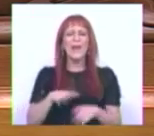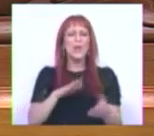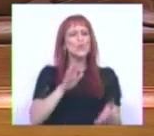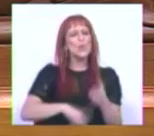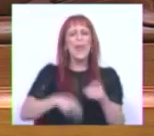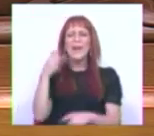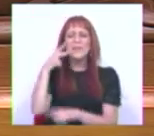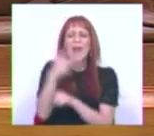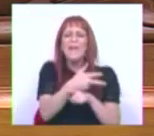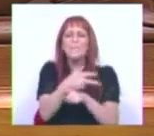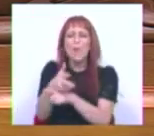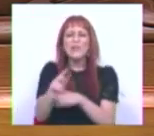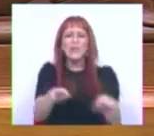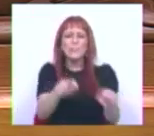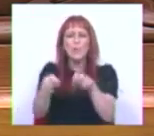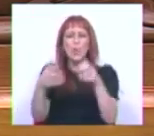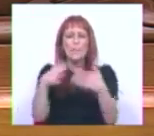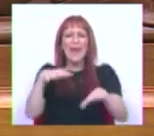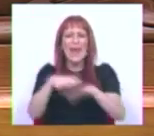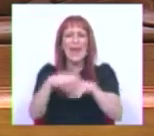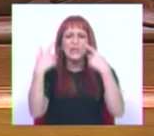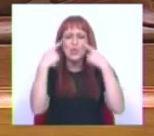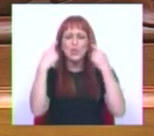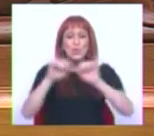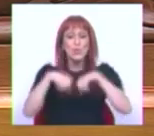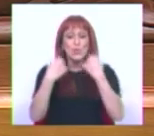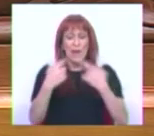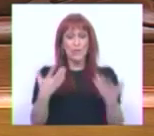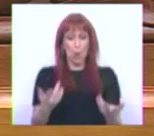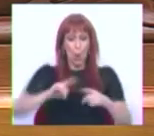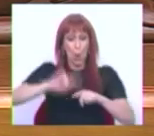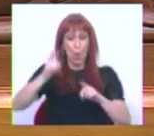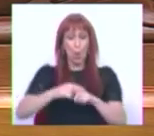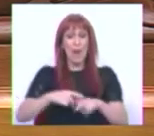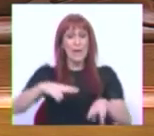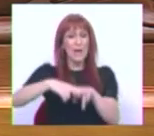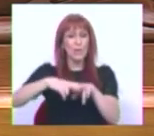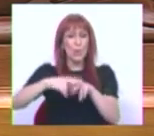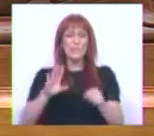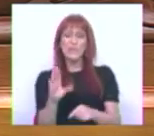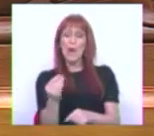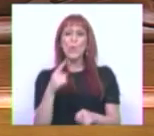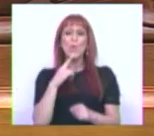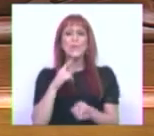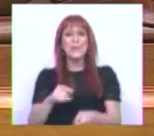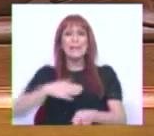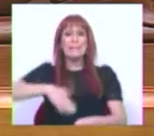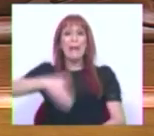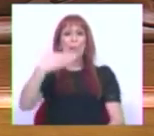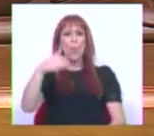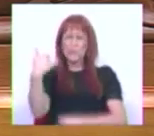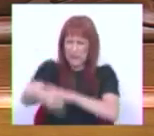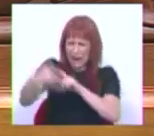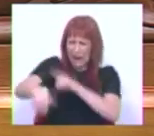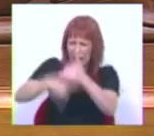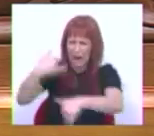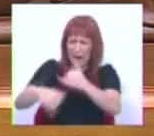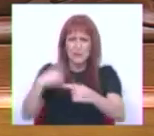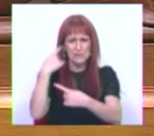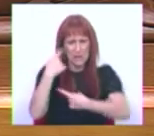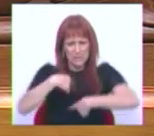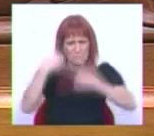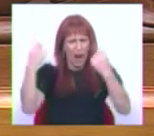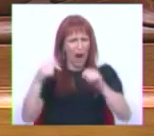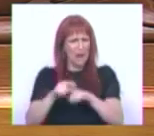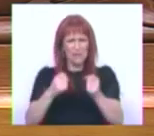a difundir nas redes sociais. Ou também, já este ano, no entroncamento, quando uma aluna de 11 anos foi agredida e as imagens também se